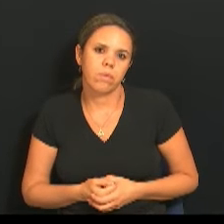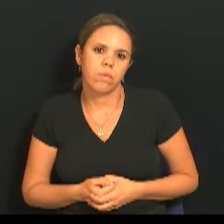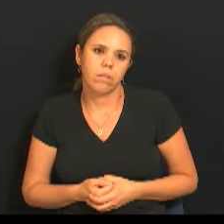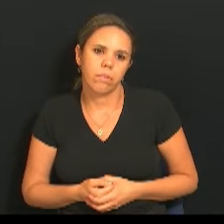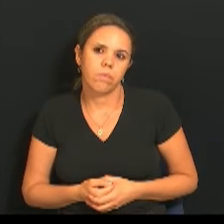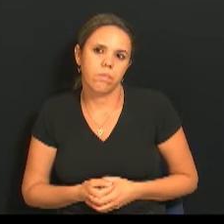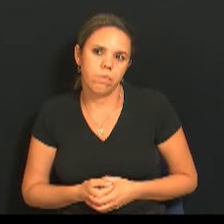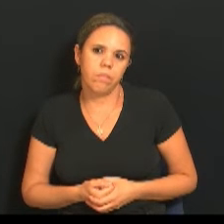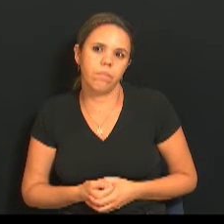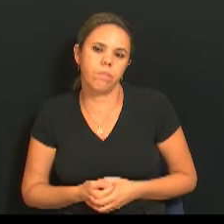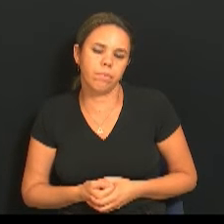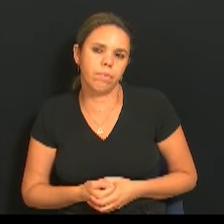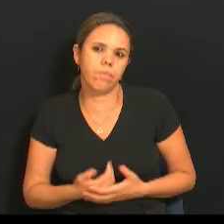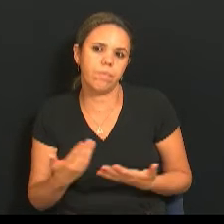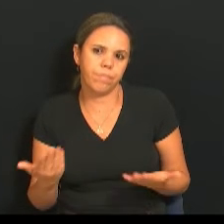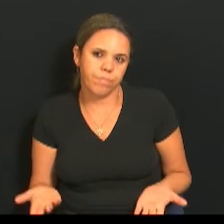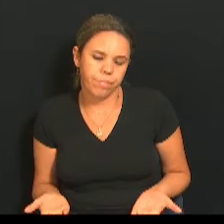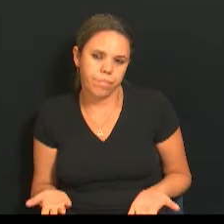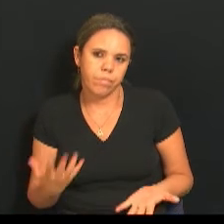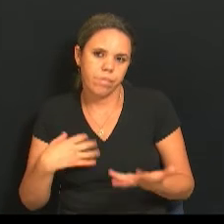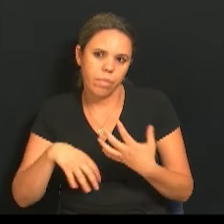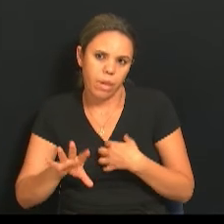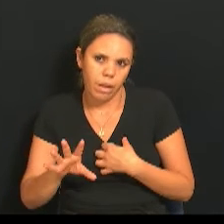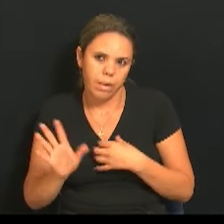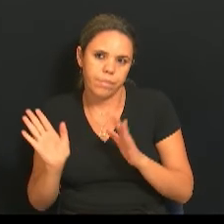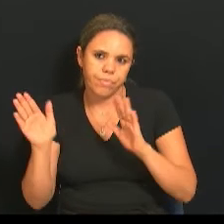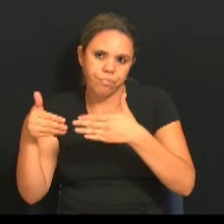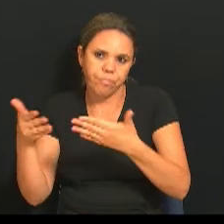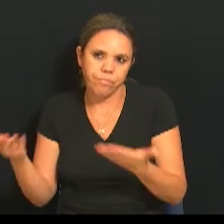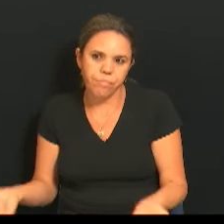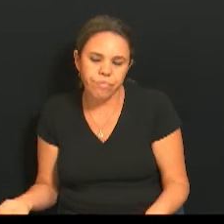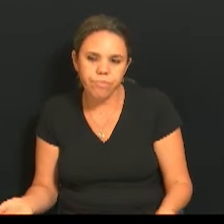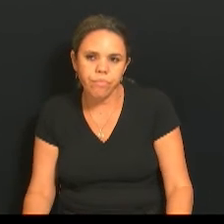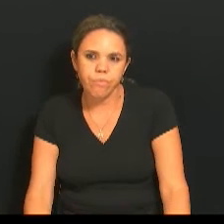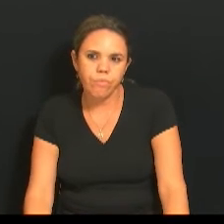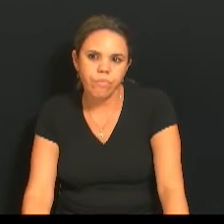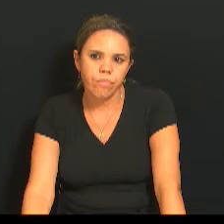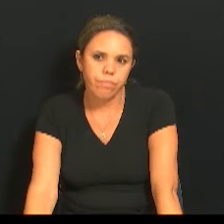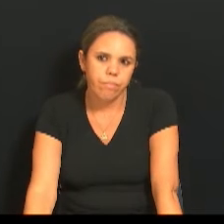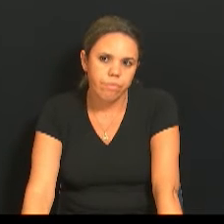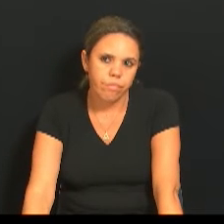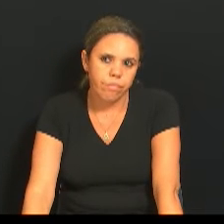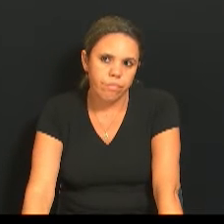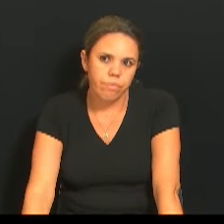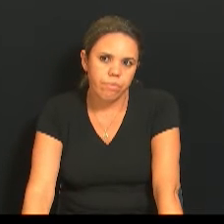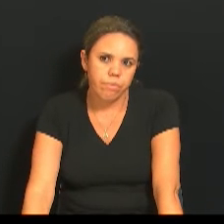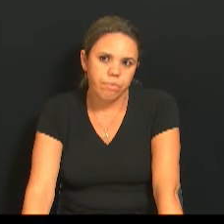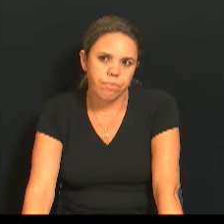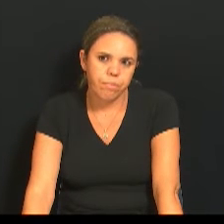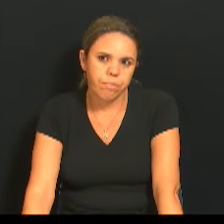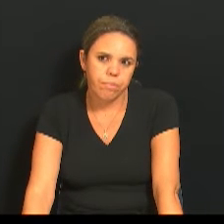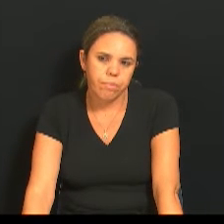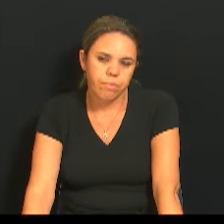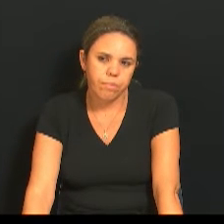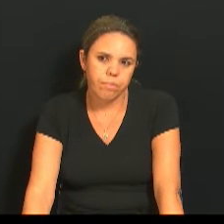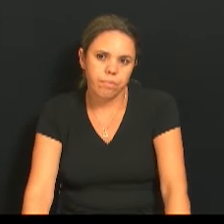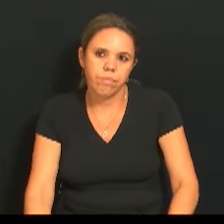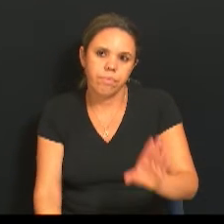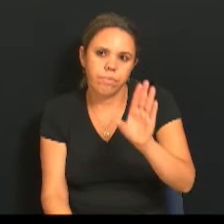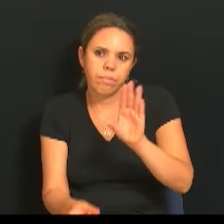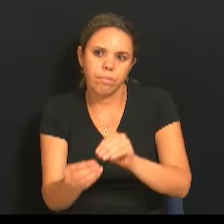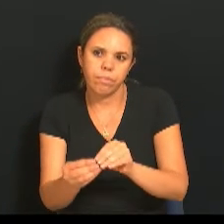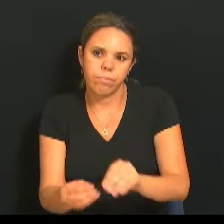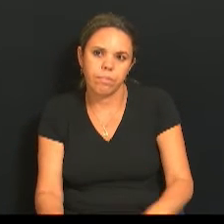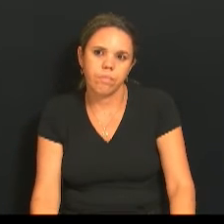importante. Então, o olhar deve ser voltado nesse sentido. Não vou me alongar,